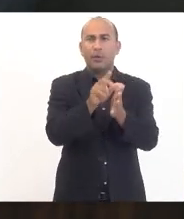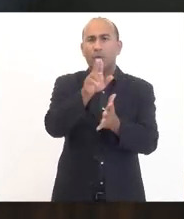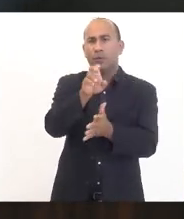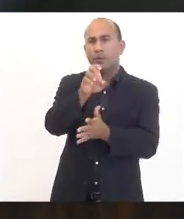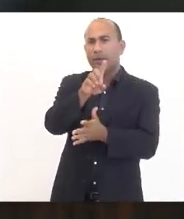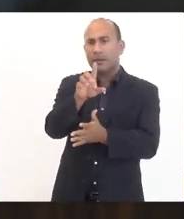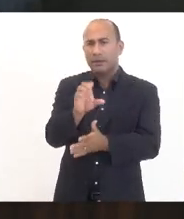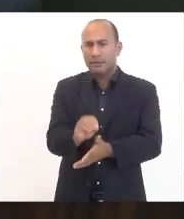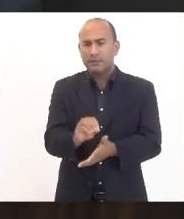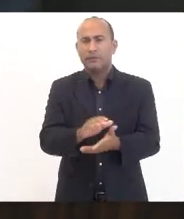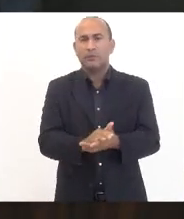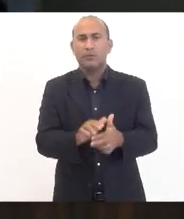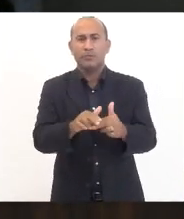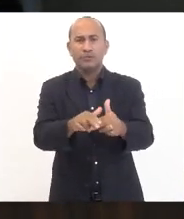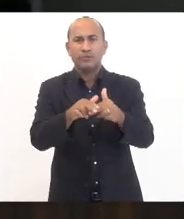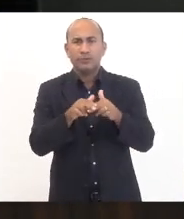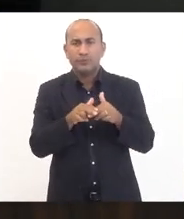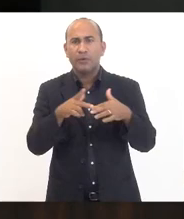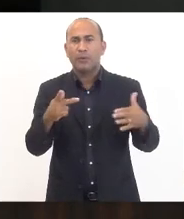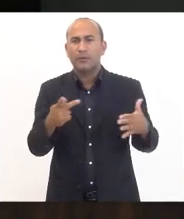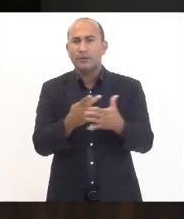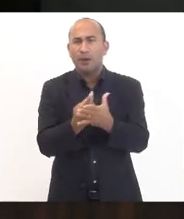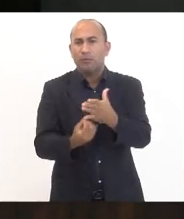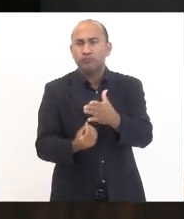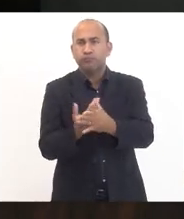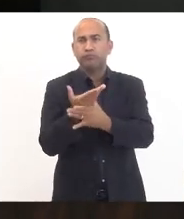do governo da fusão.